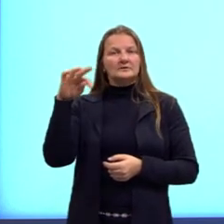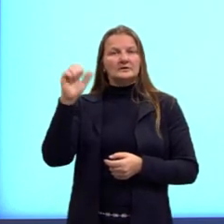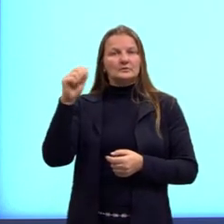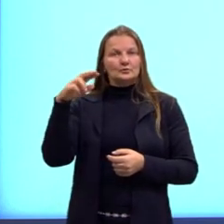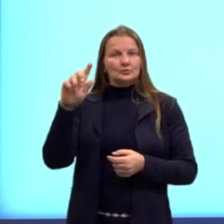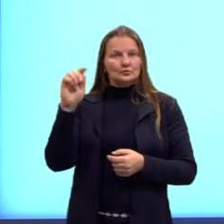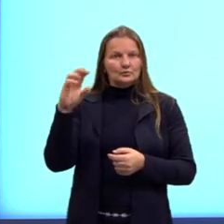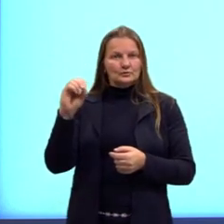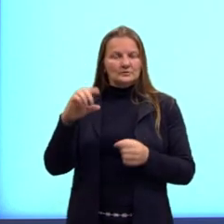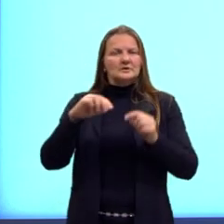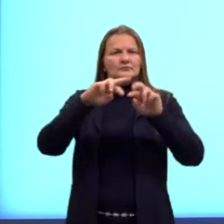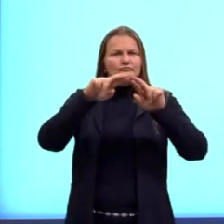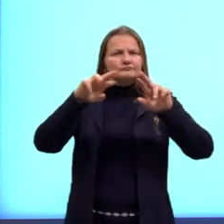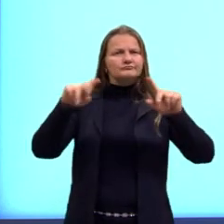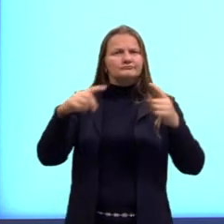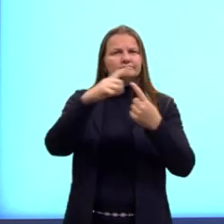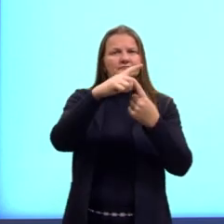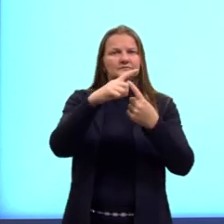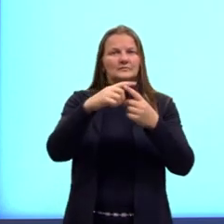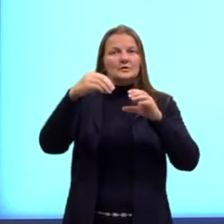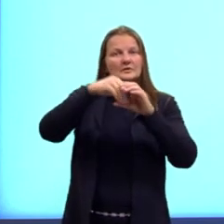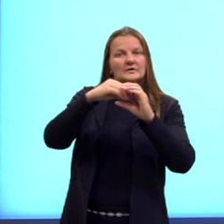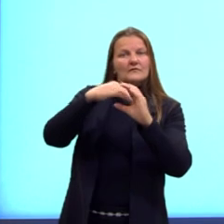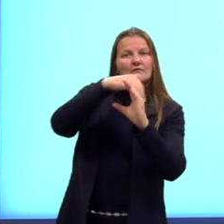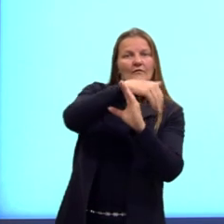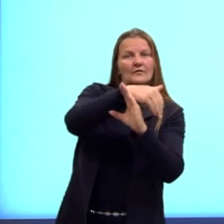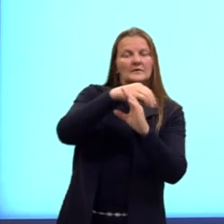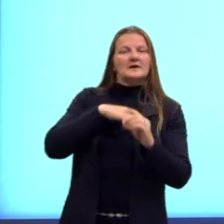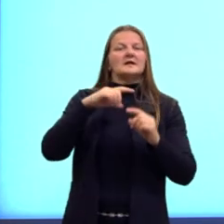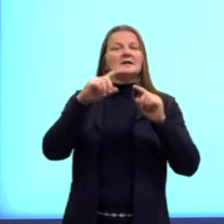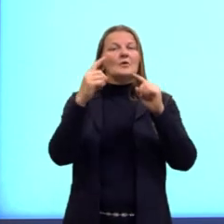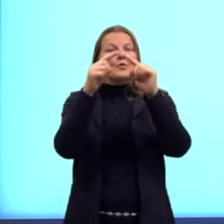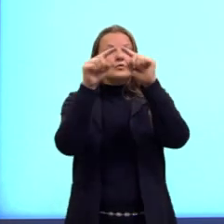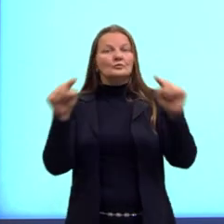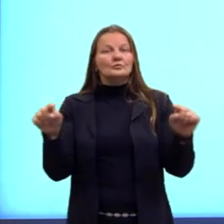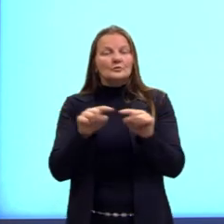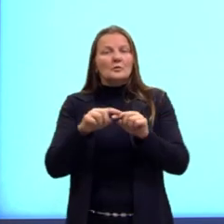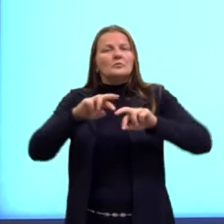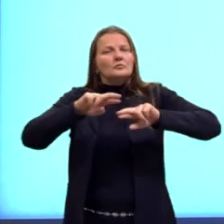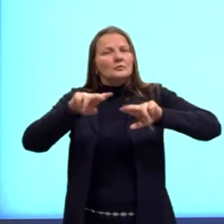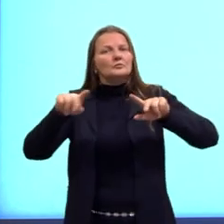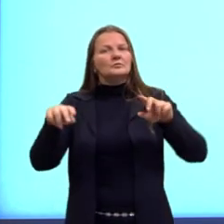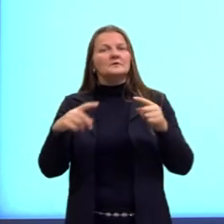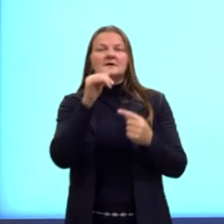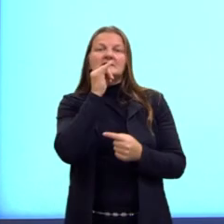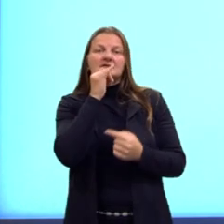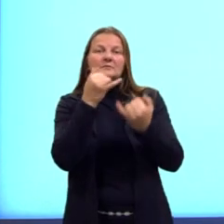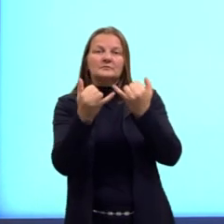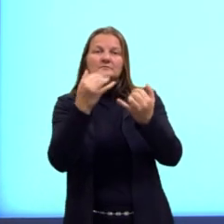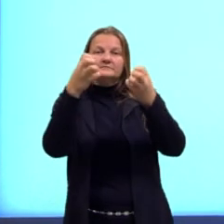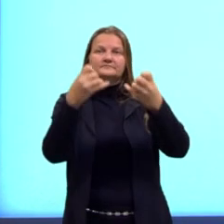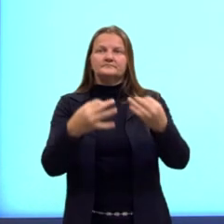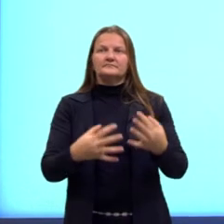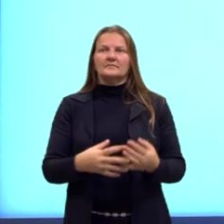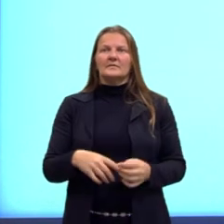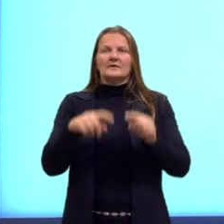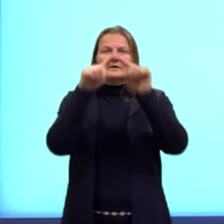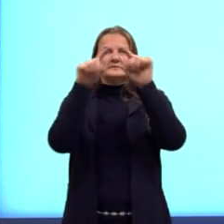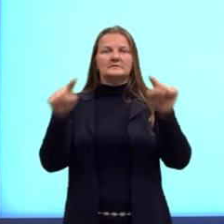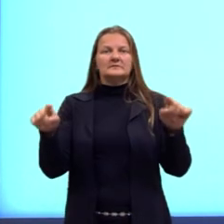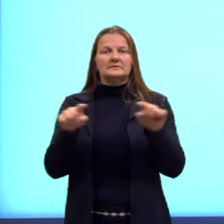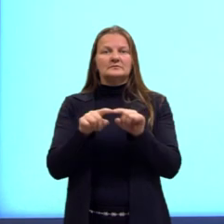e é importante lembrar que um triângulo ele pode ser mais de um tipo ao mesmo tempo por exemplo né Eu tenho um